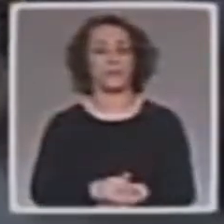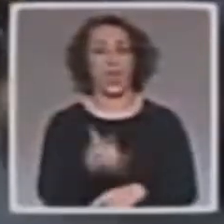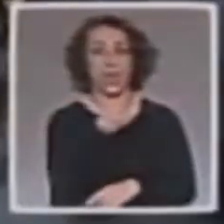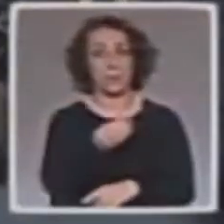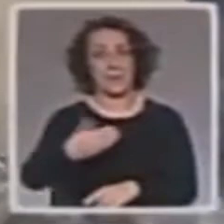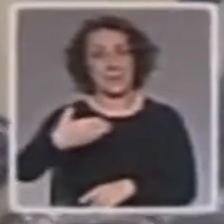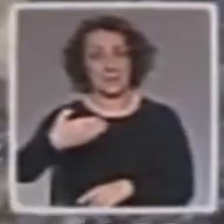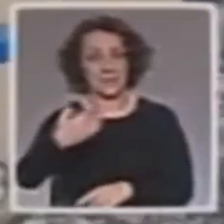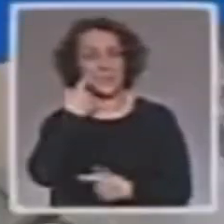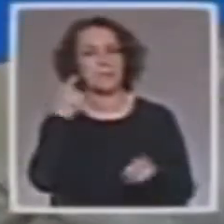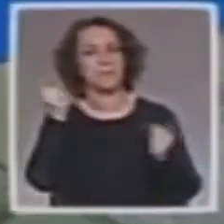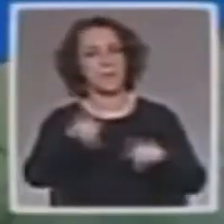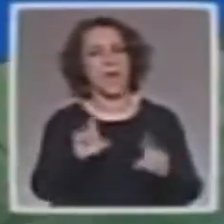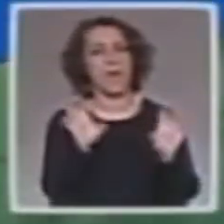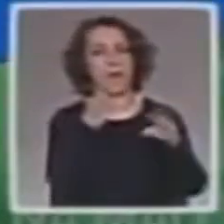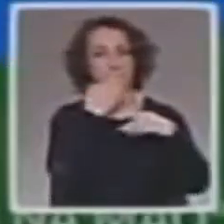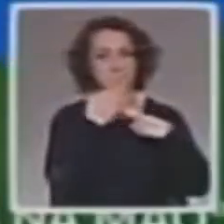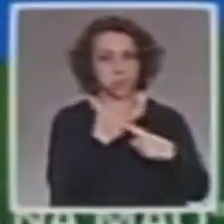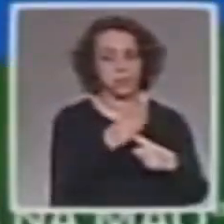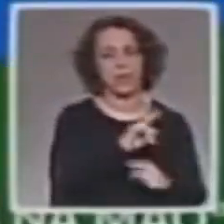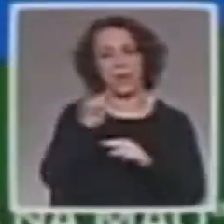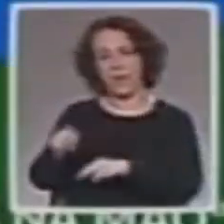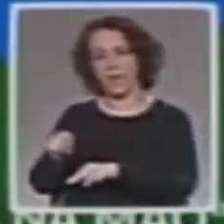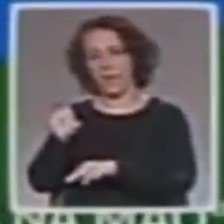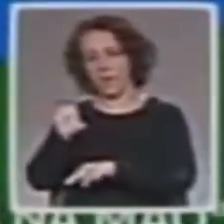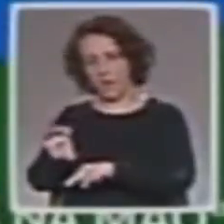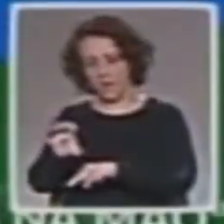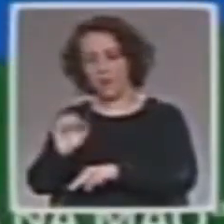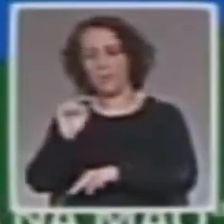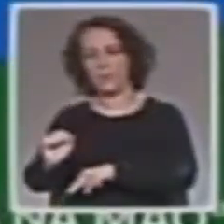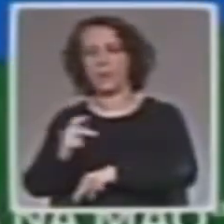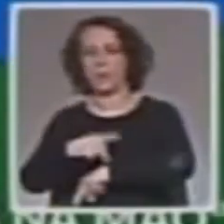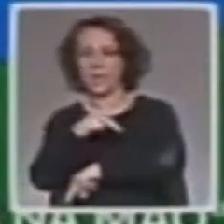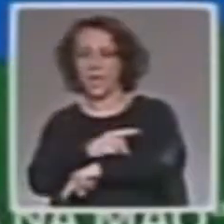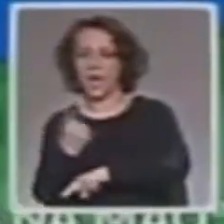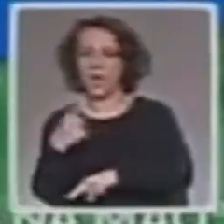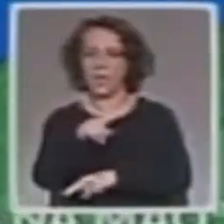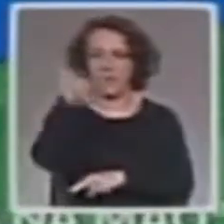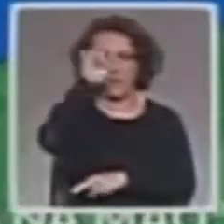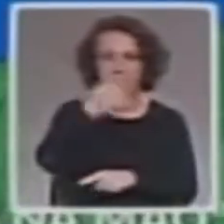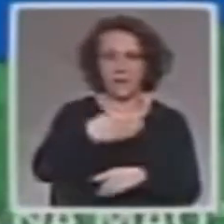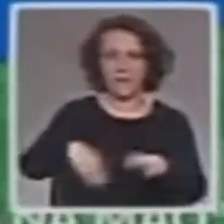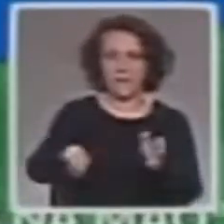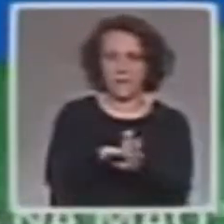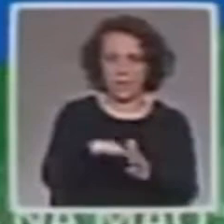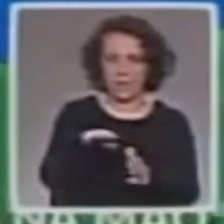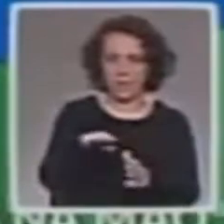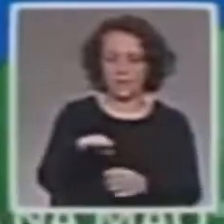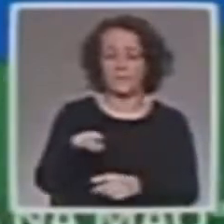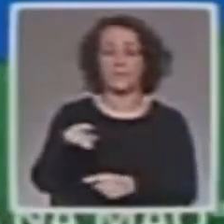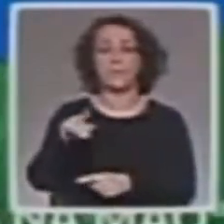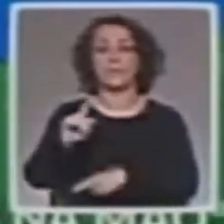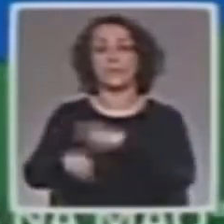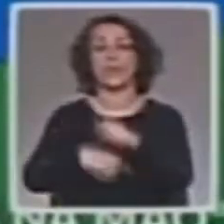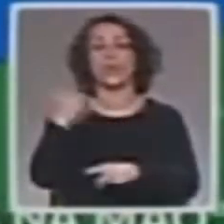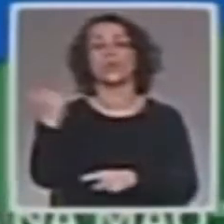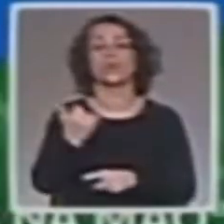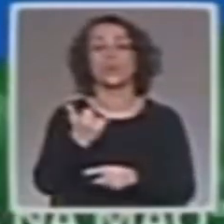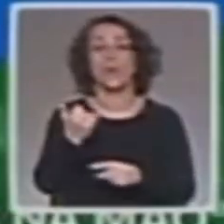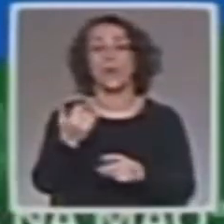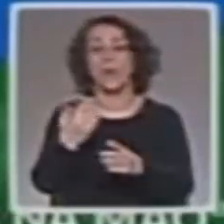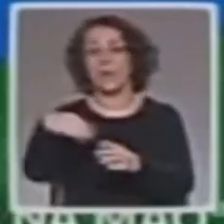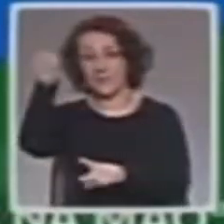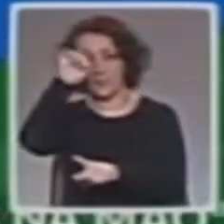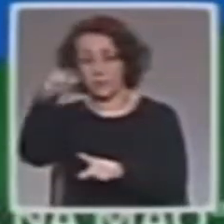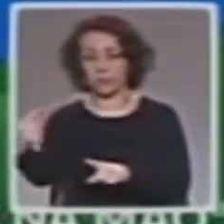prova volta ao Grupo Oriental, ligando Ponta Delgada à Vila do Porto. Na segunda etapa, Vila do Porto, Vila Franca do Campo,